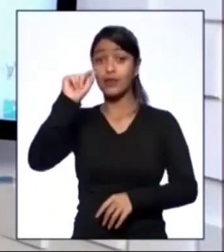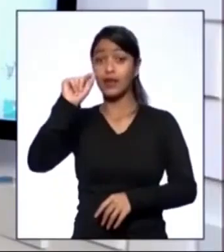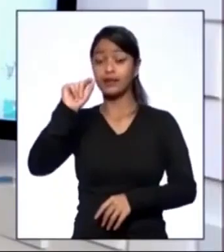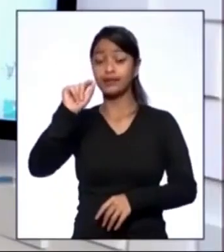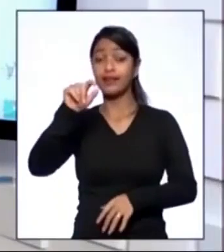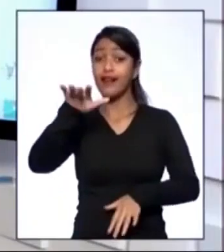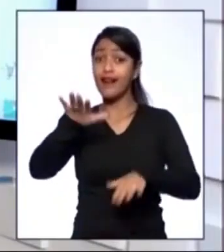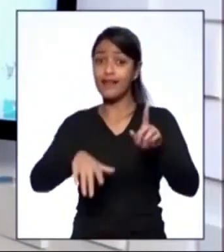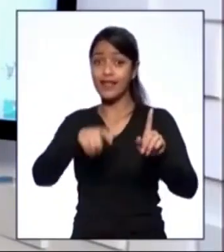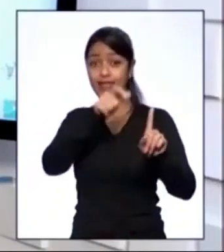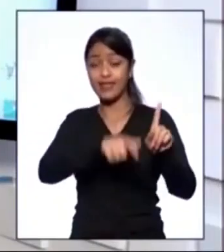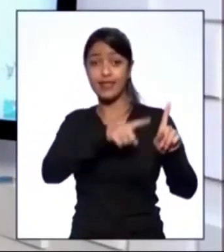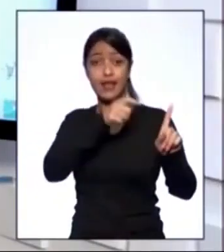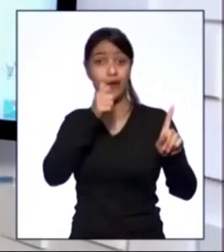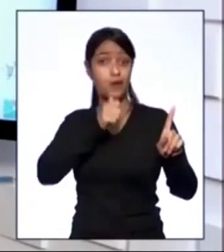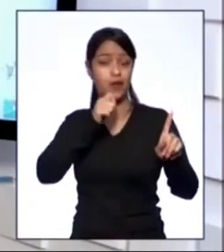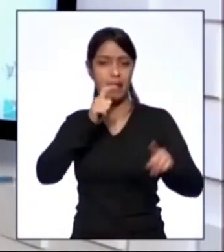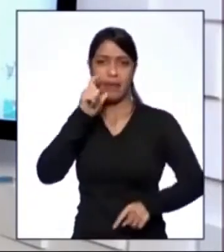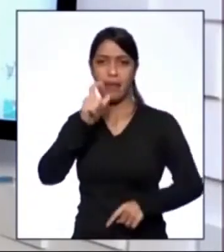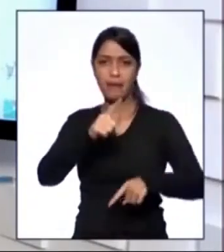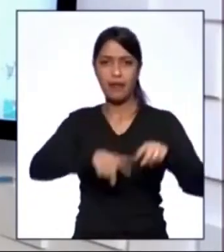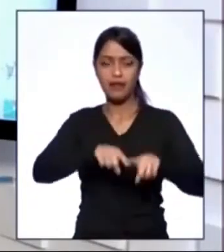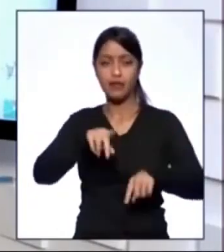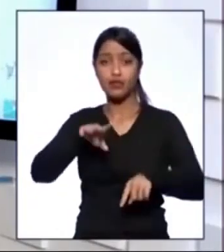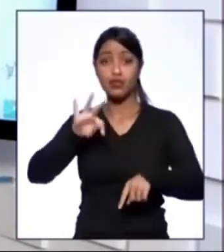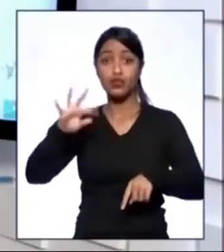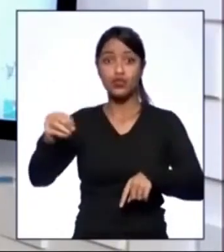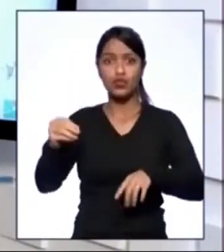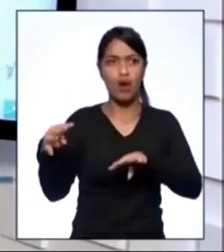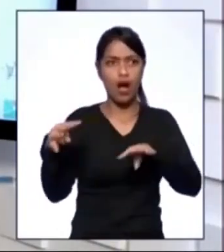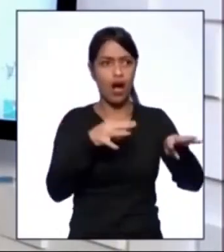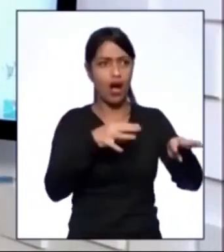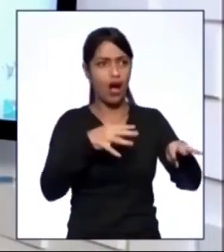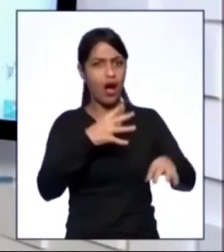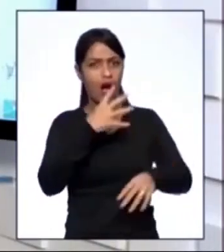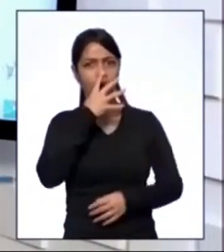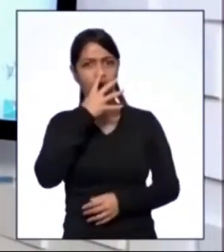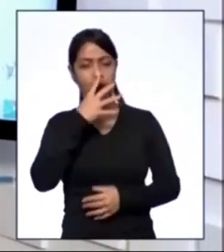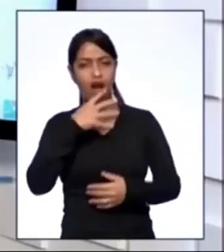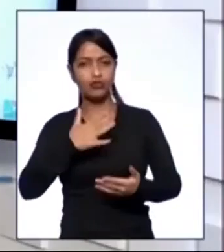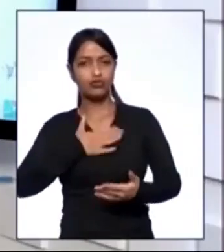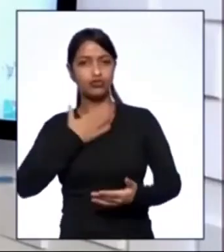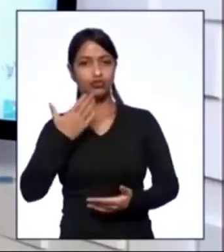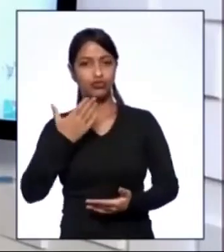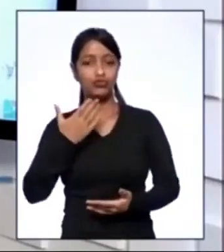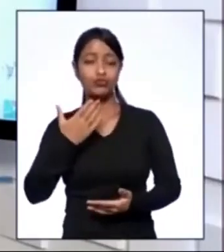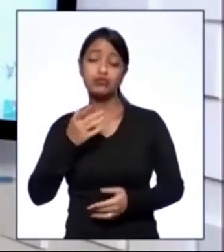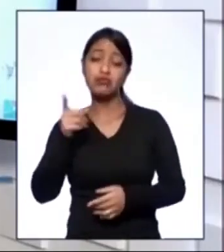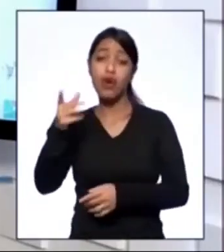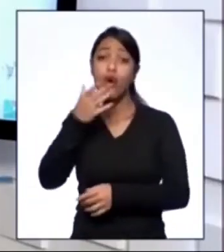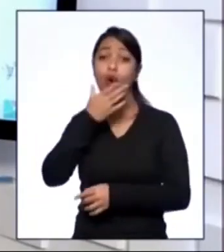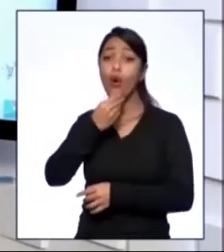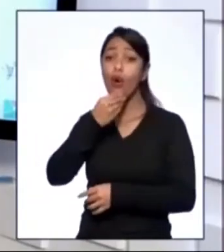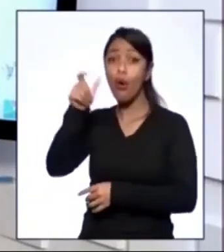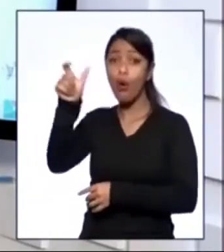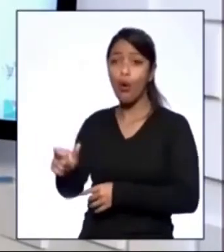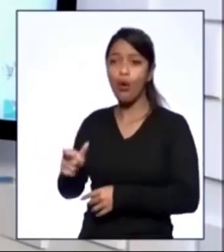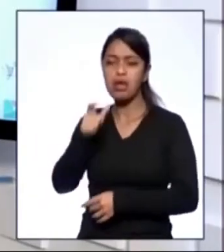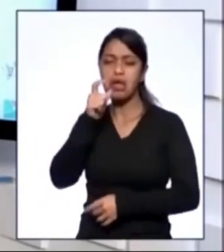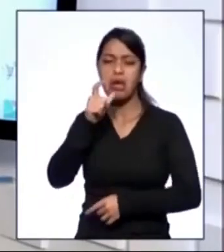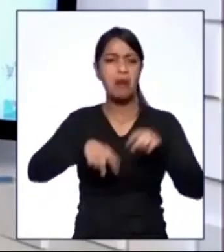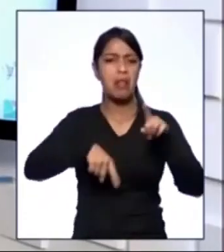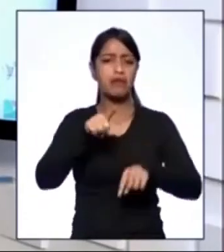da mulher causa um choque maior do que na boca de um homem, tá? Então, é essa condição que a gramática